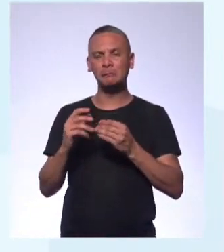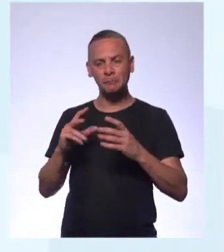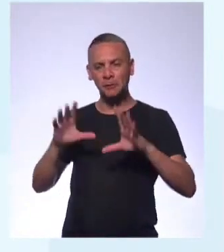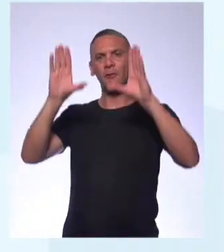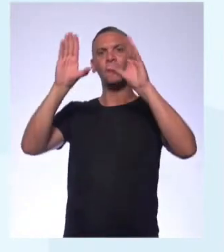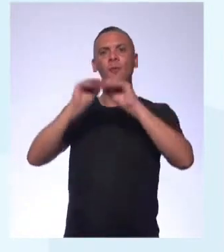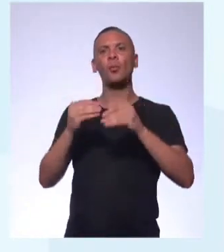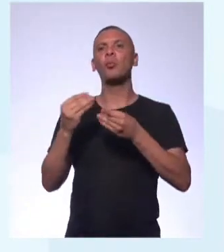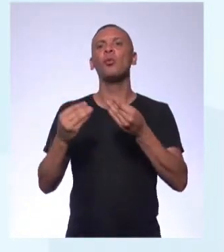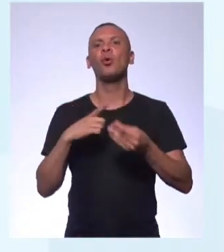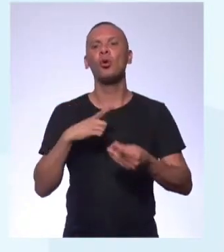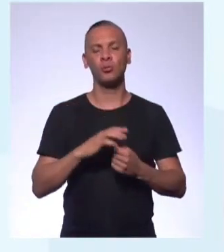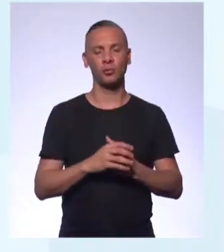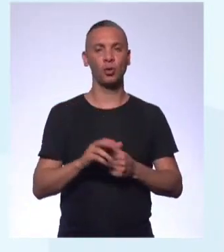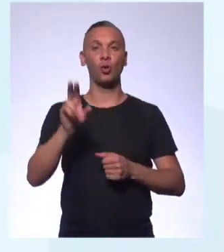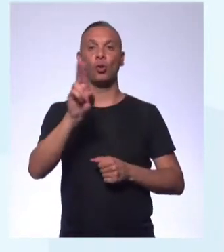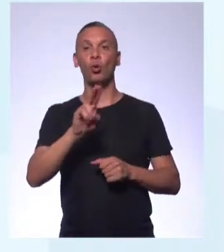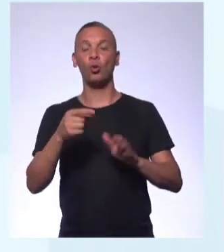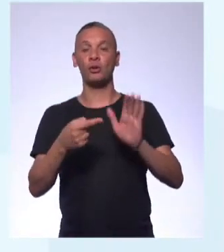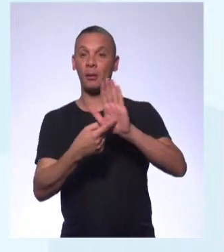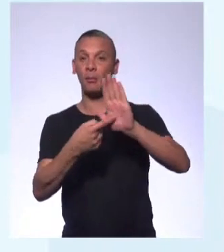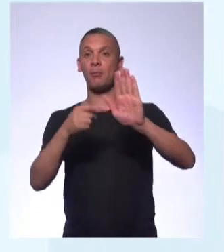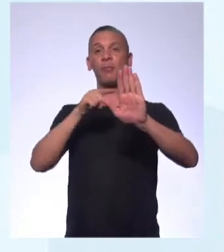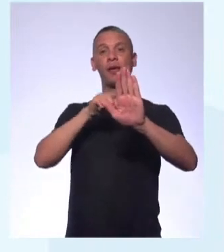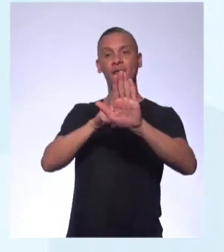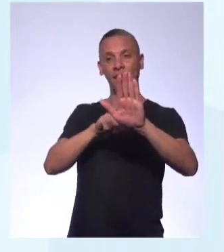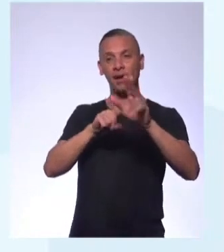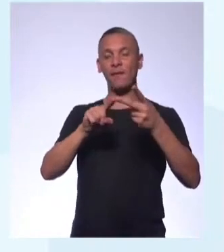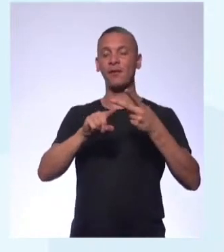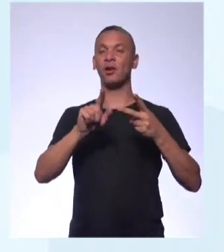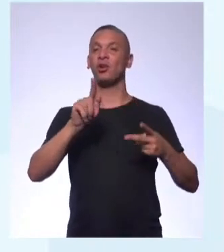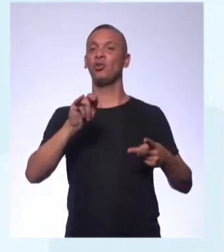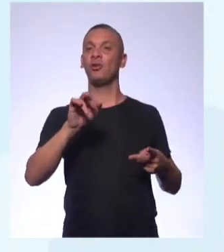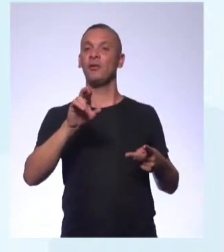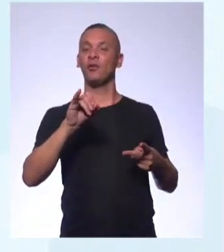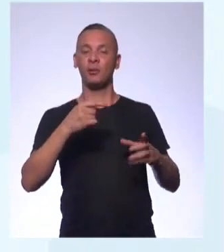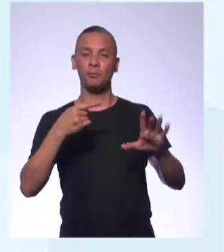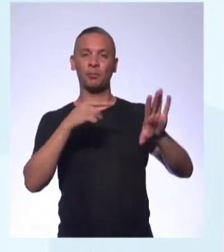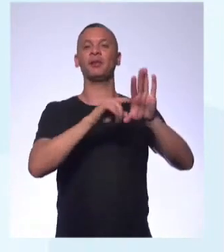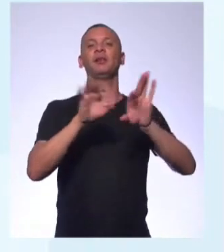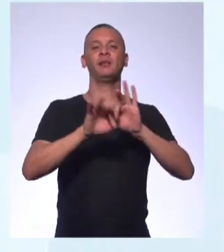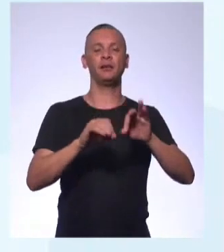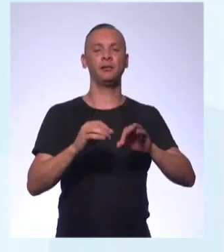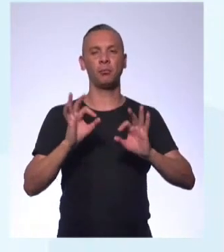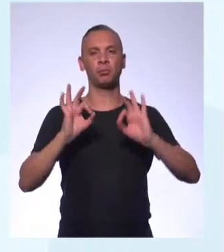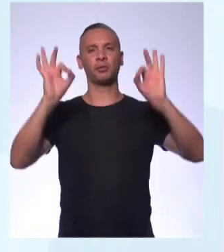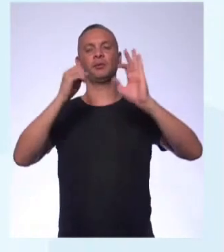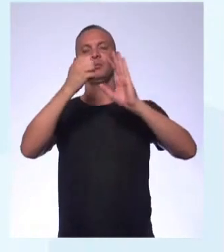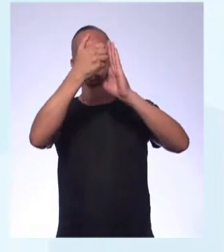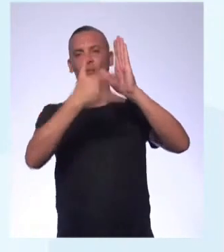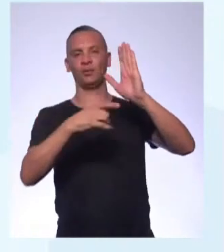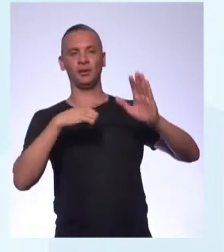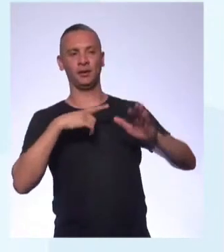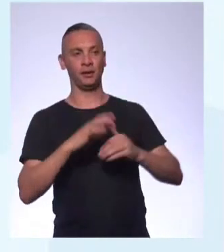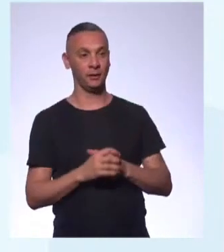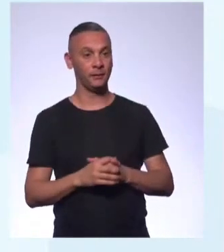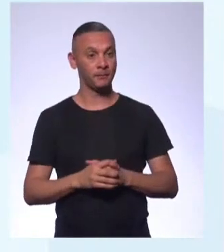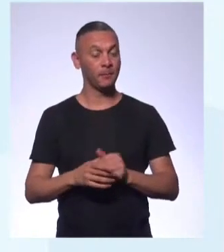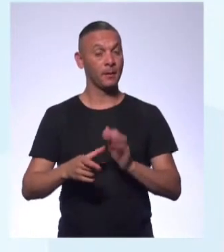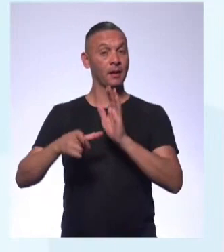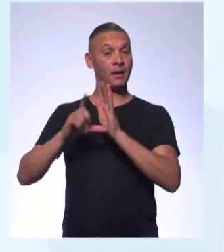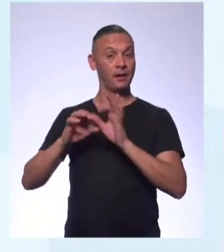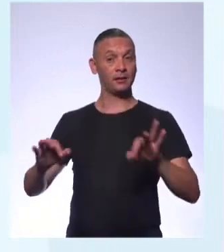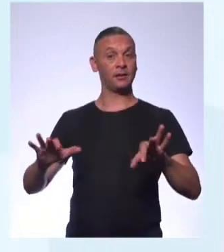né? Faça uso de metáforas, metonímias, de ironia para que o seu conto seja espetacular. Antes de fazer a versão